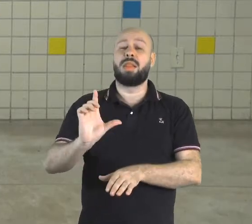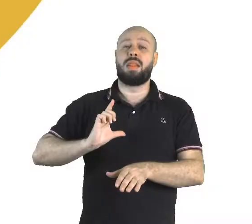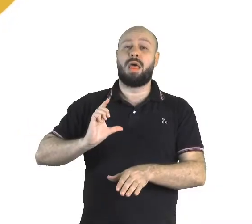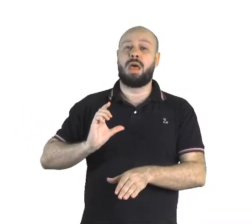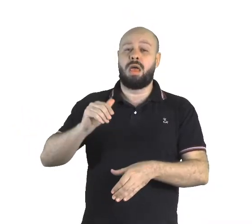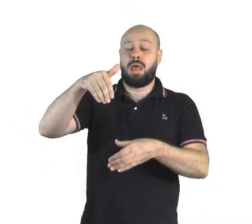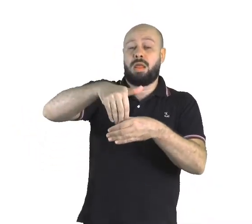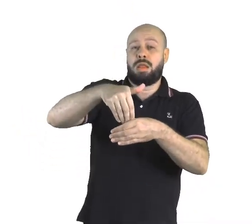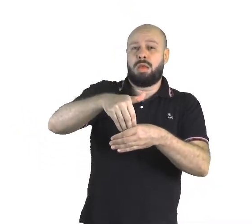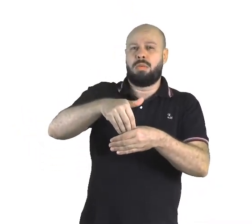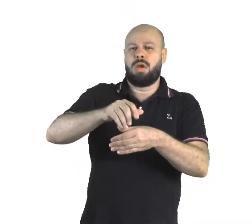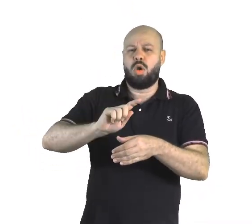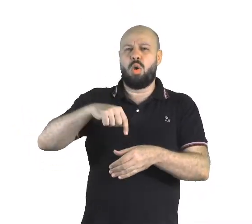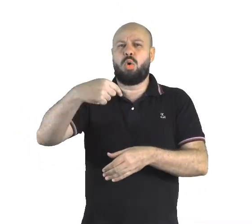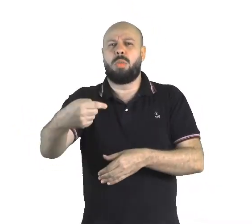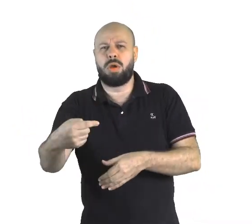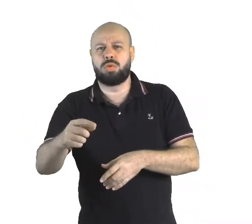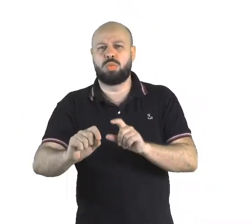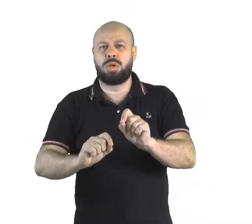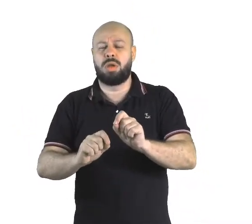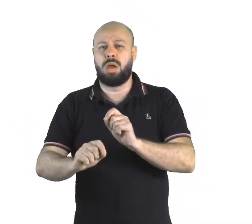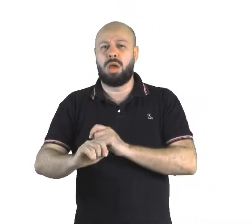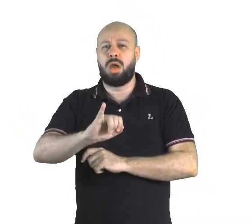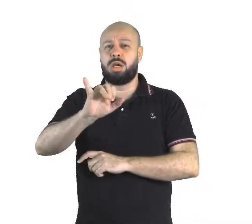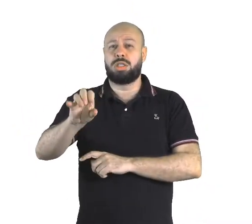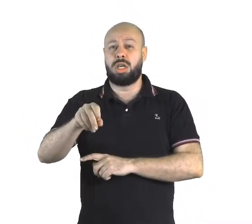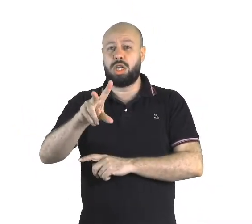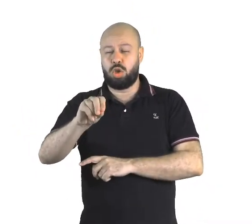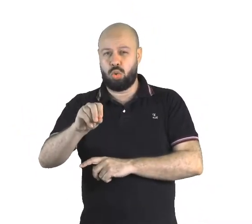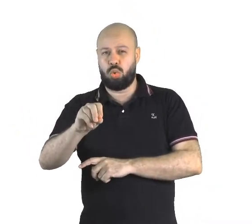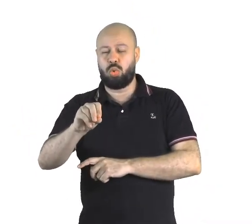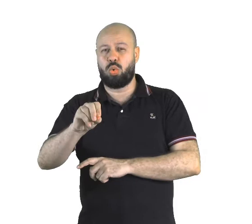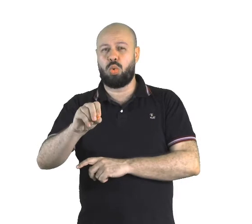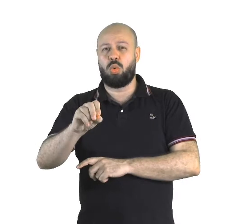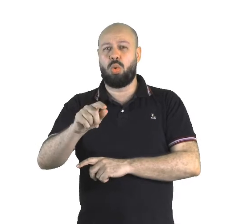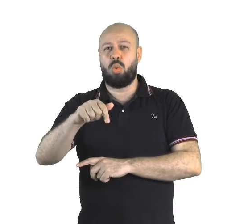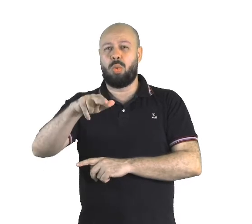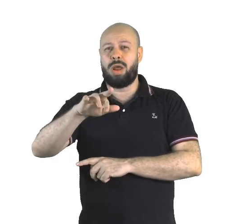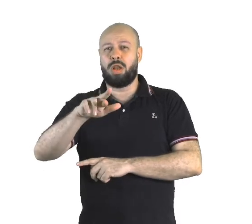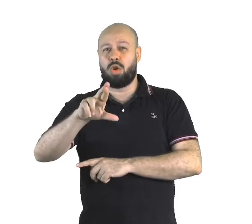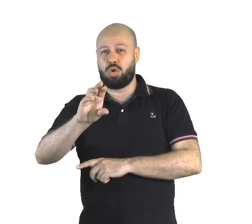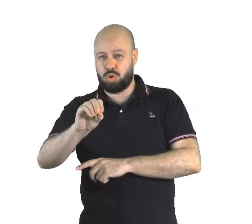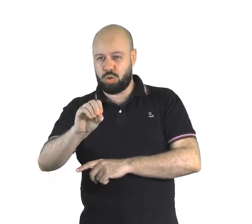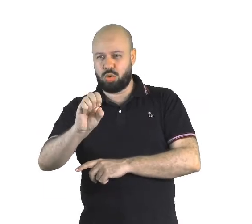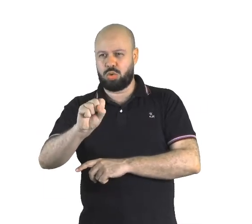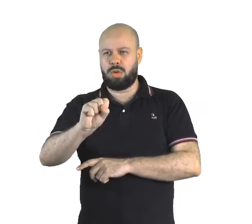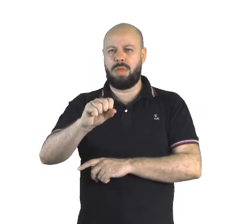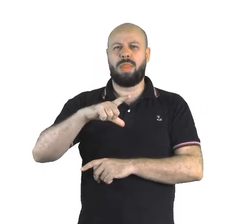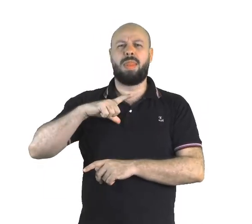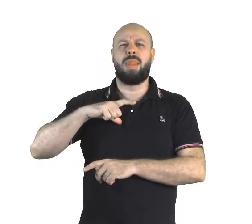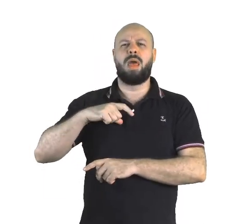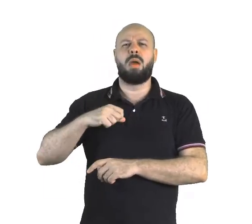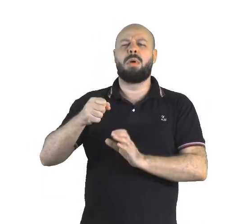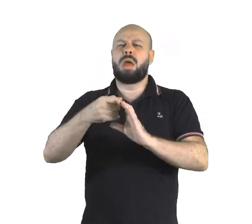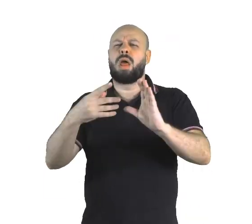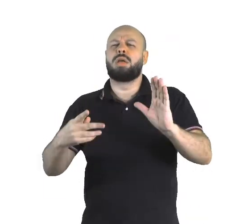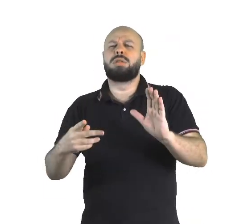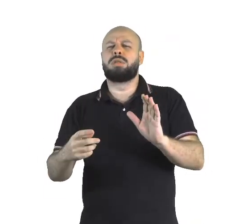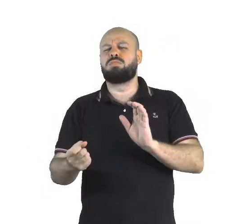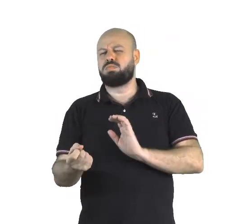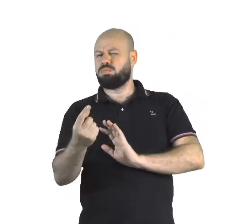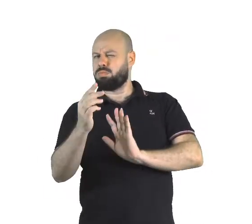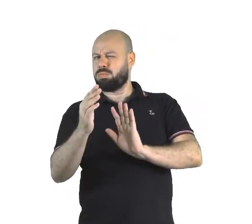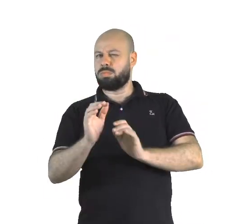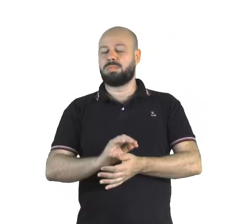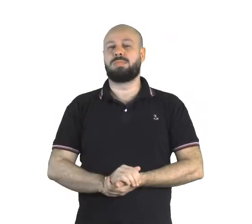próximo candidato, um cara chamado Jânio Quadros, ele tinha uma característica diferente.